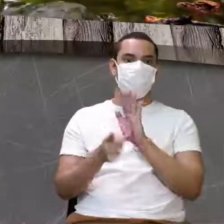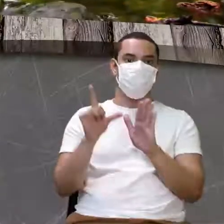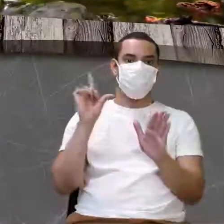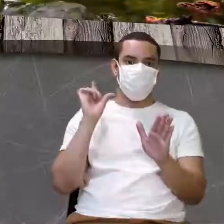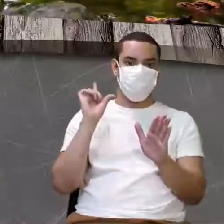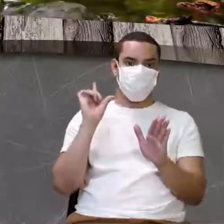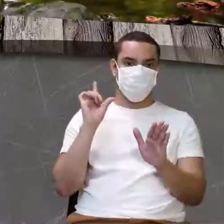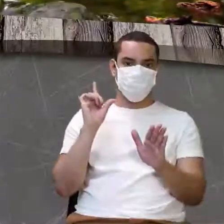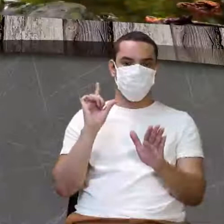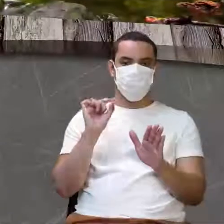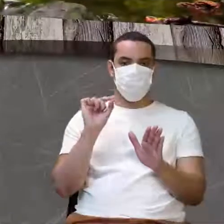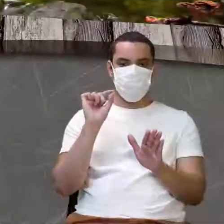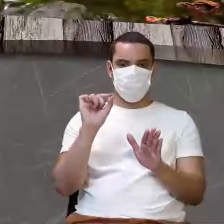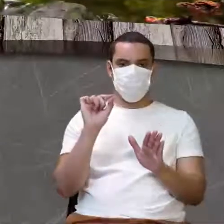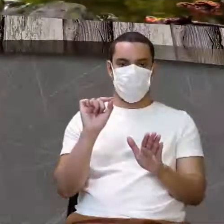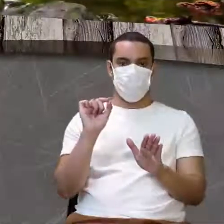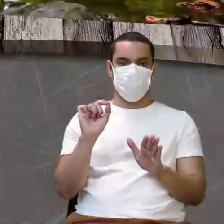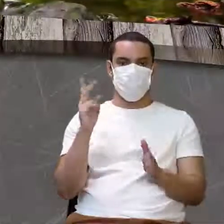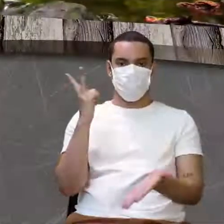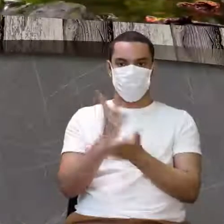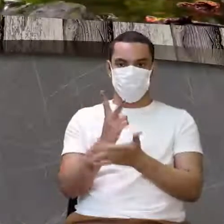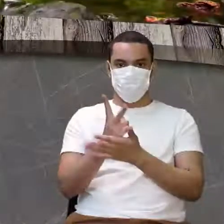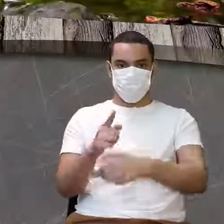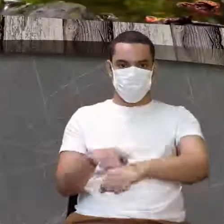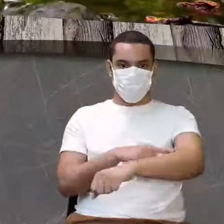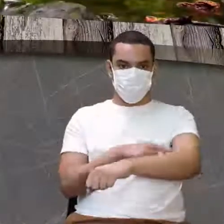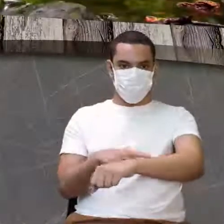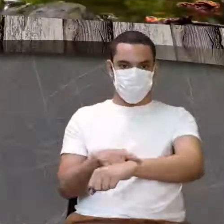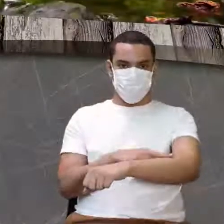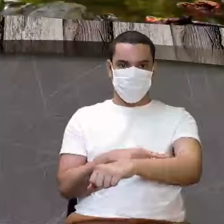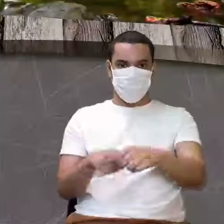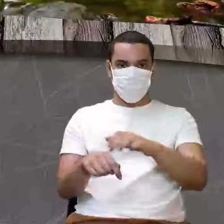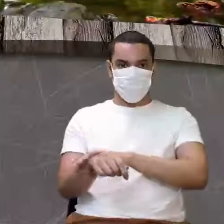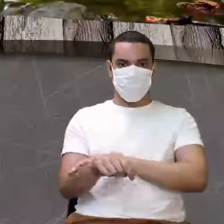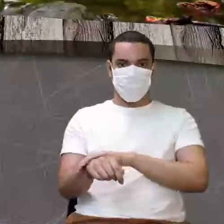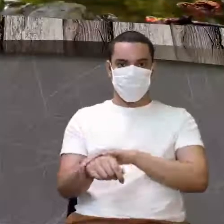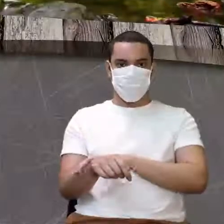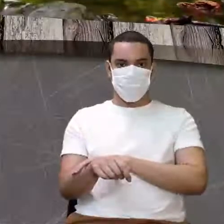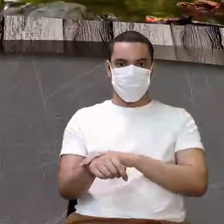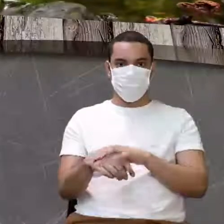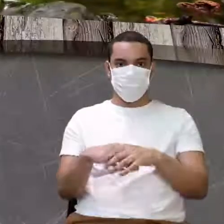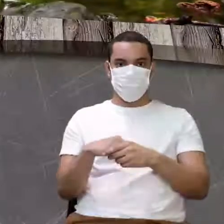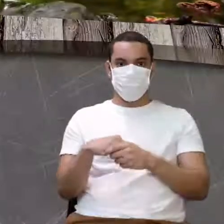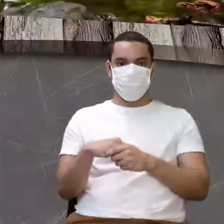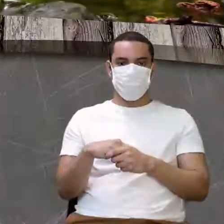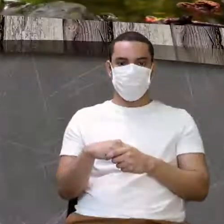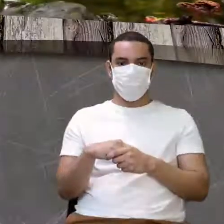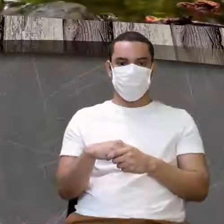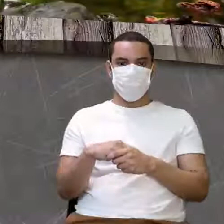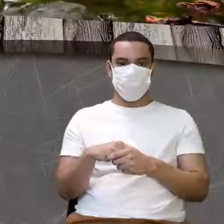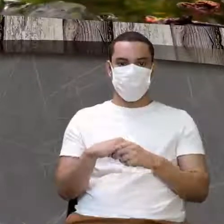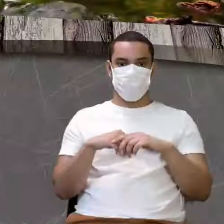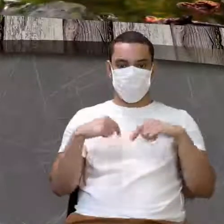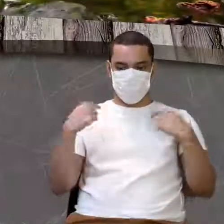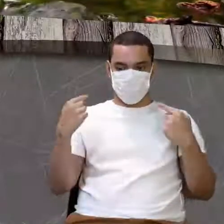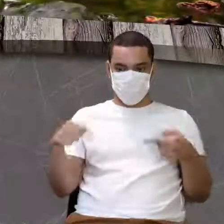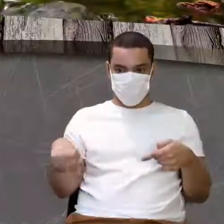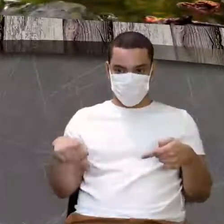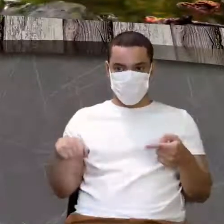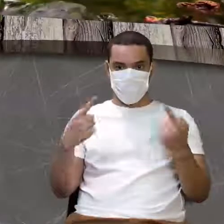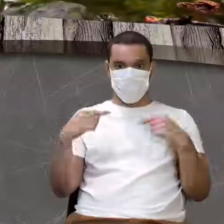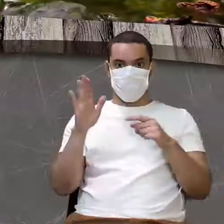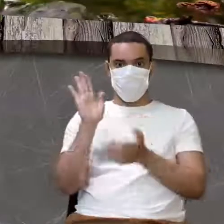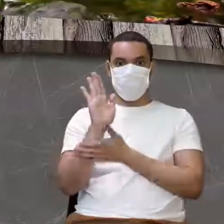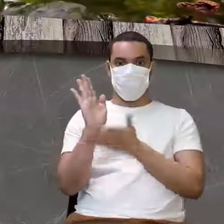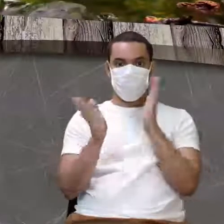anteriores, cujos membro anterior, ou seja, as patas anteriores, e tem as patas posteriores, tá? Aí